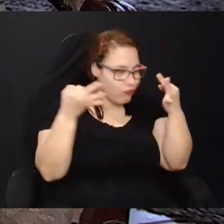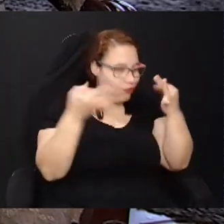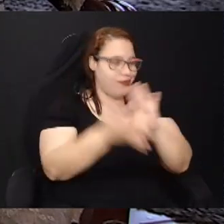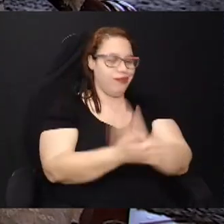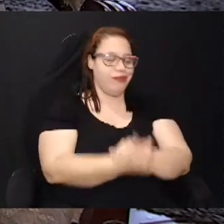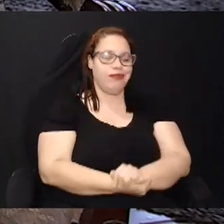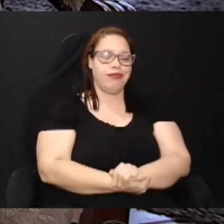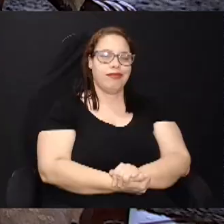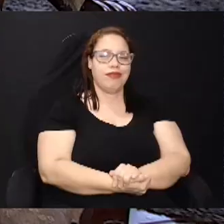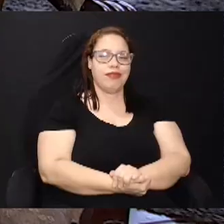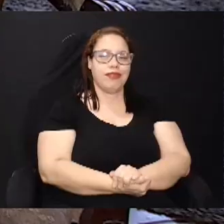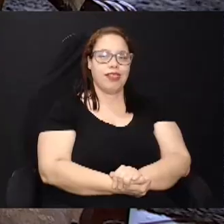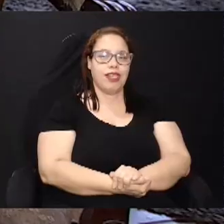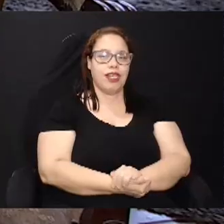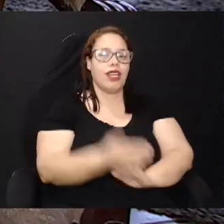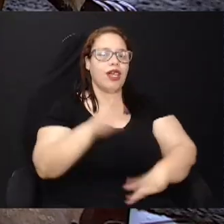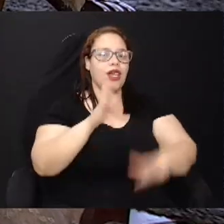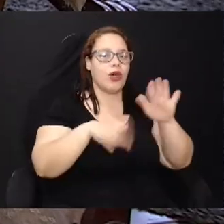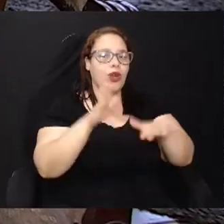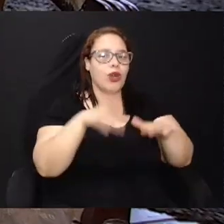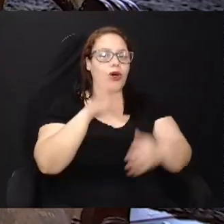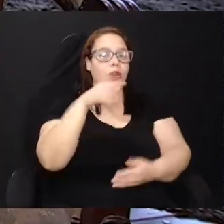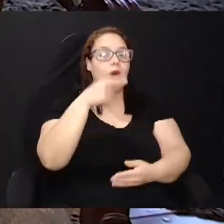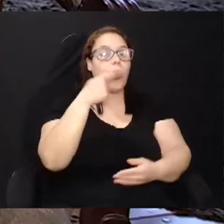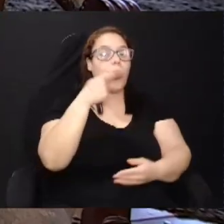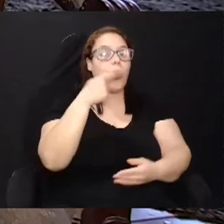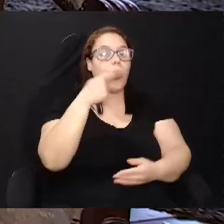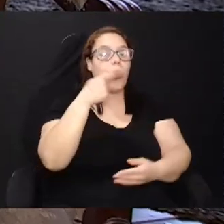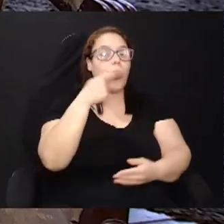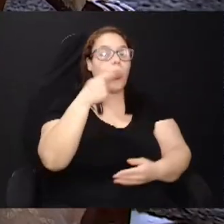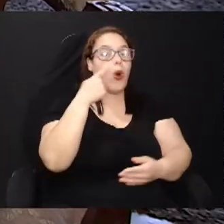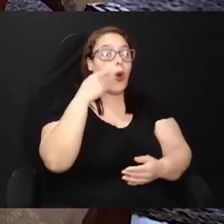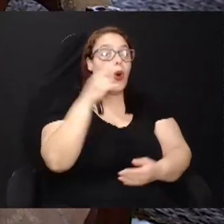só vê coisas grandes, né? Por exemplo, eu tenho aqui